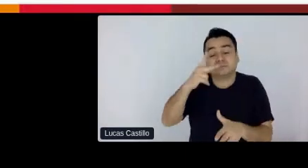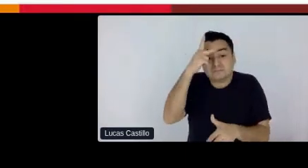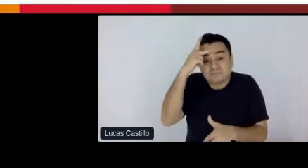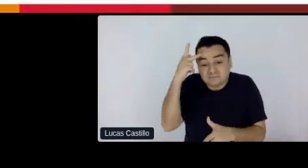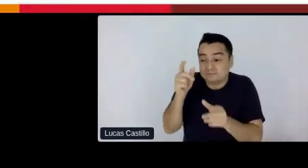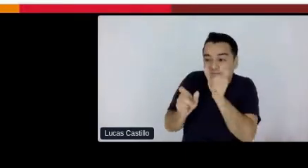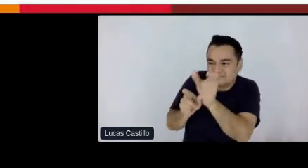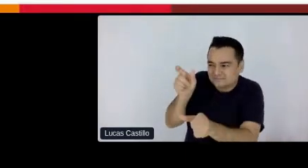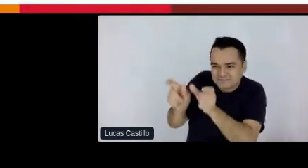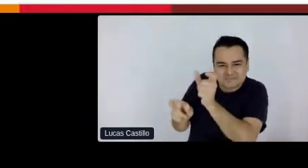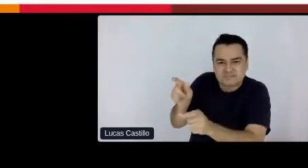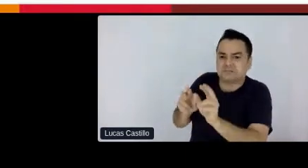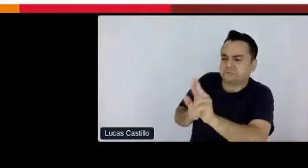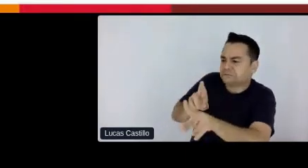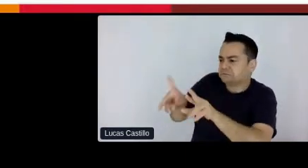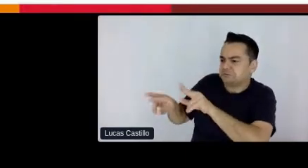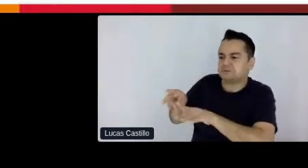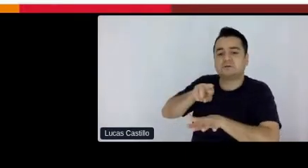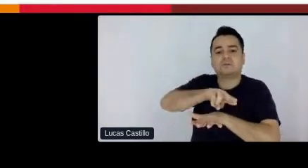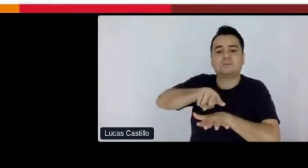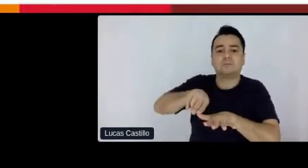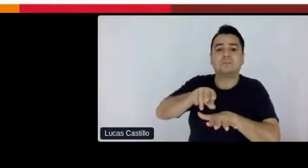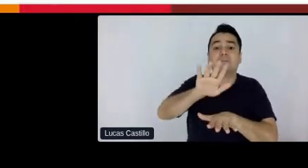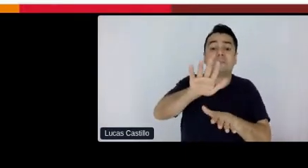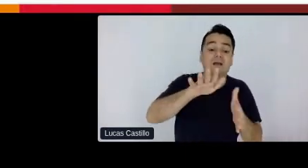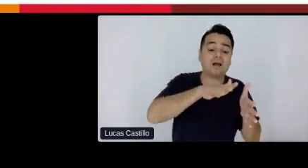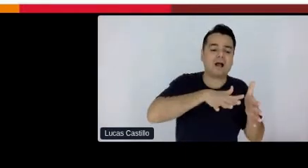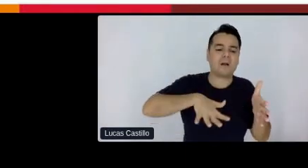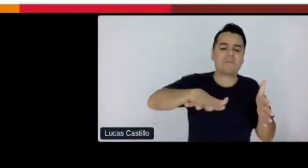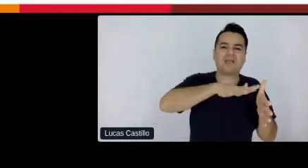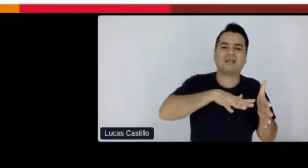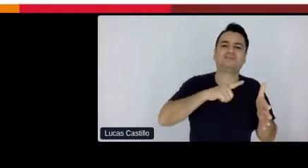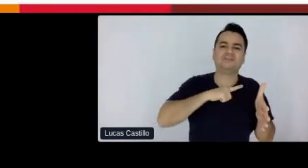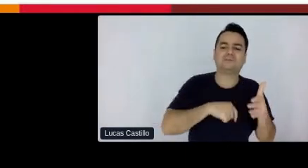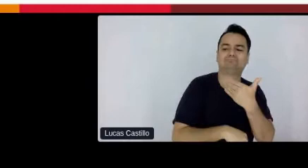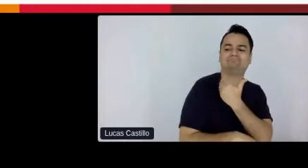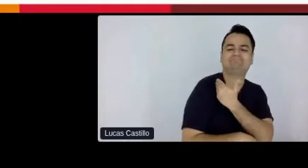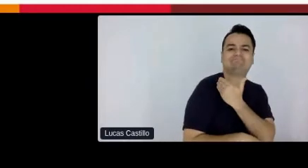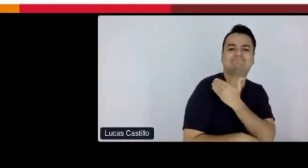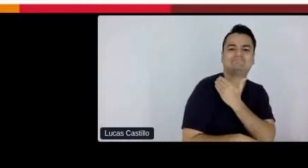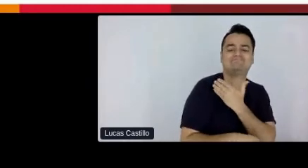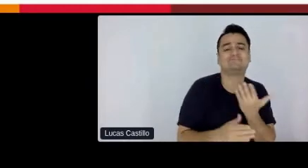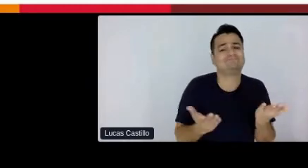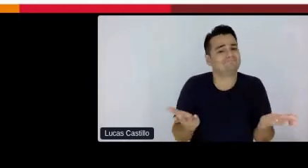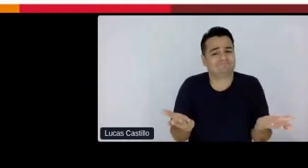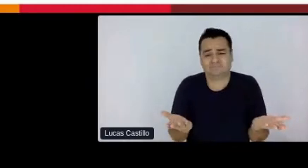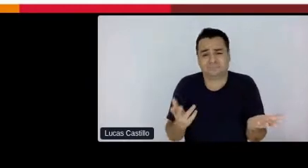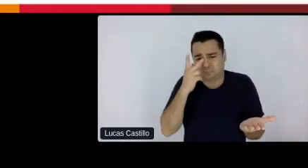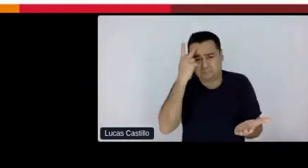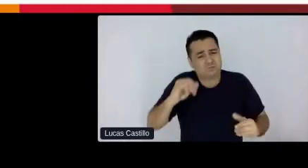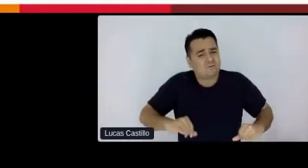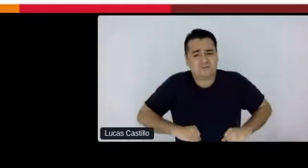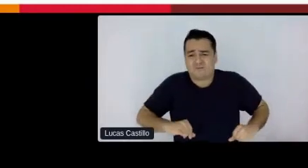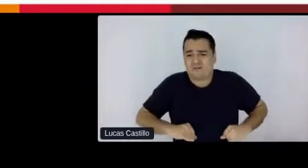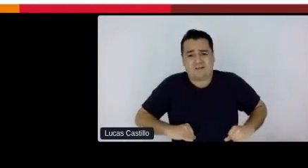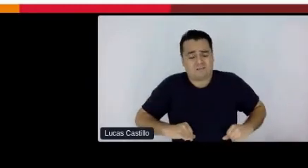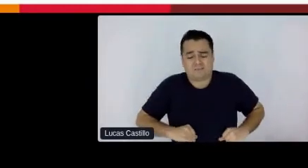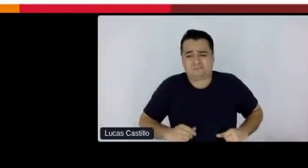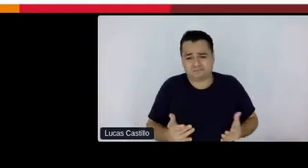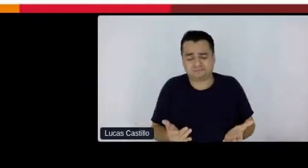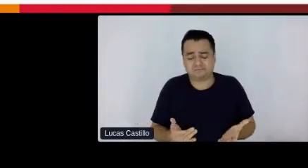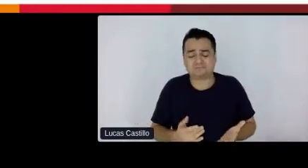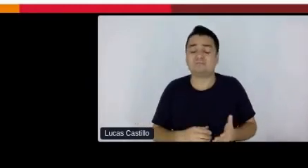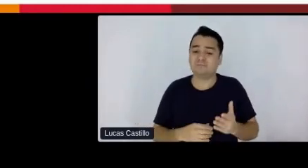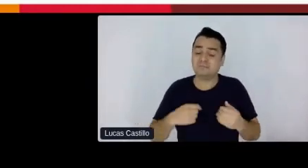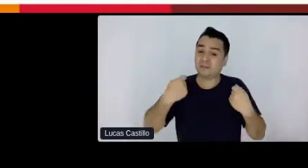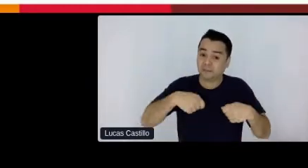perfis diferenciados se o ambiente não está preparado. Tem algumas organizações que elas até elaboram um manual de